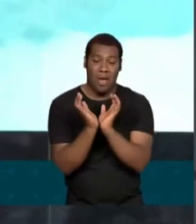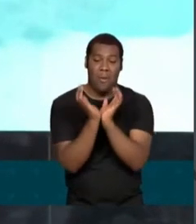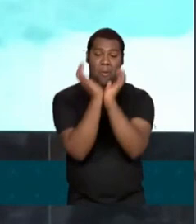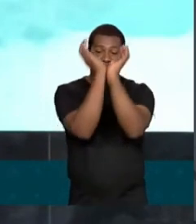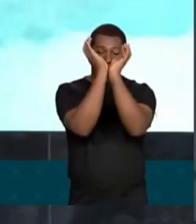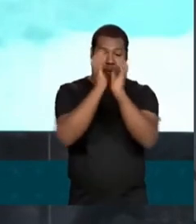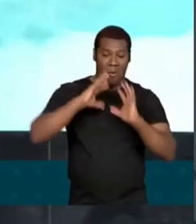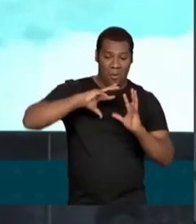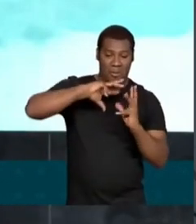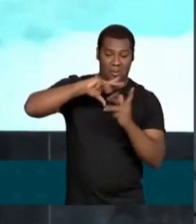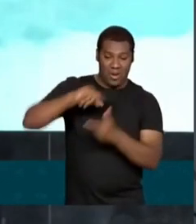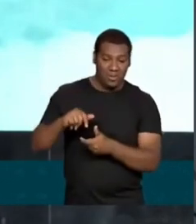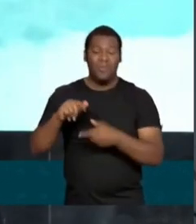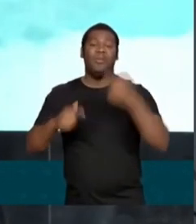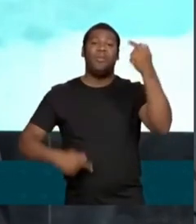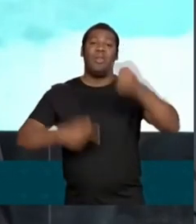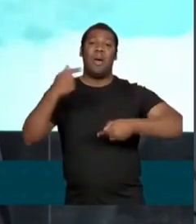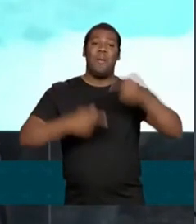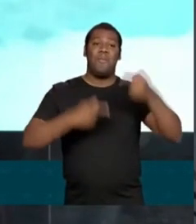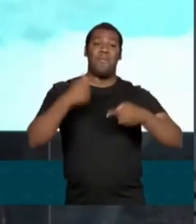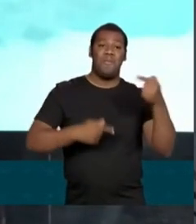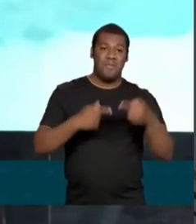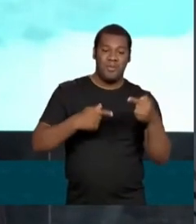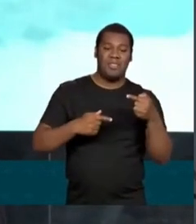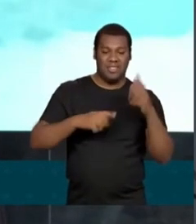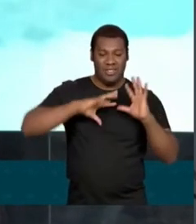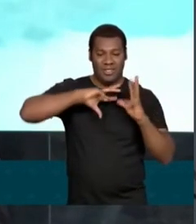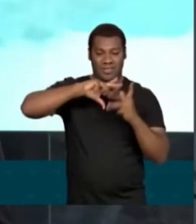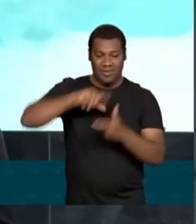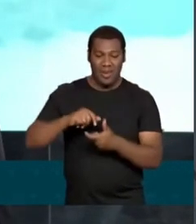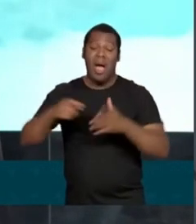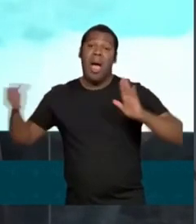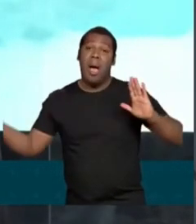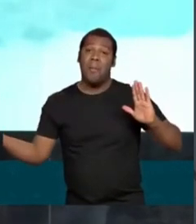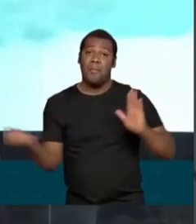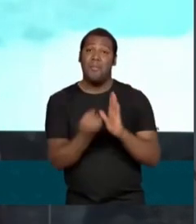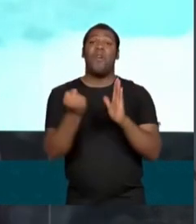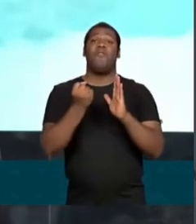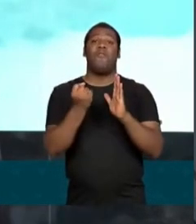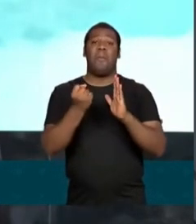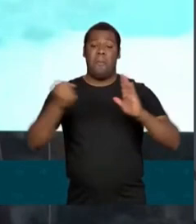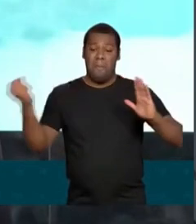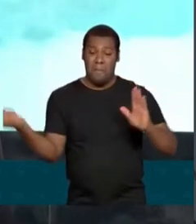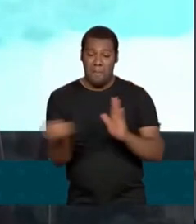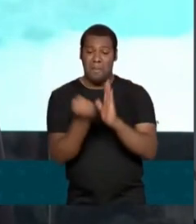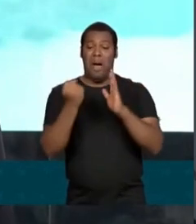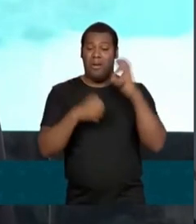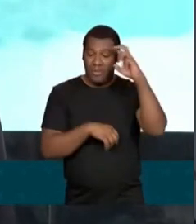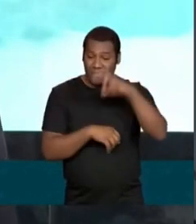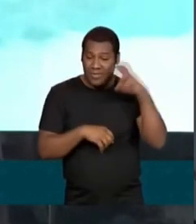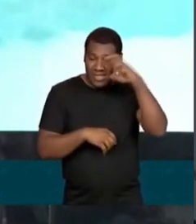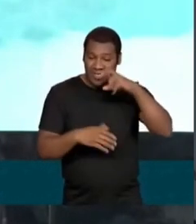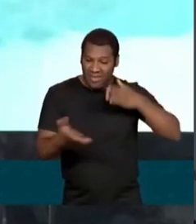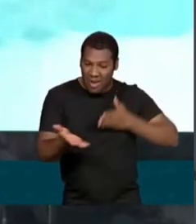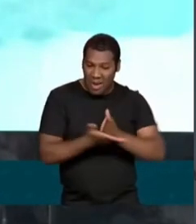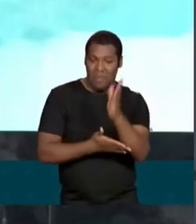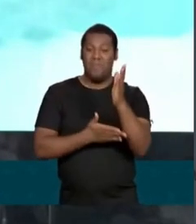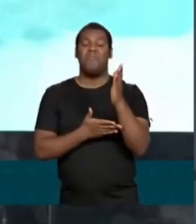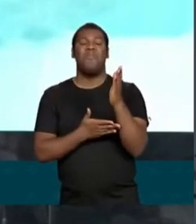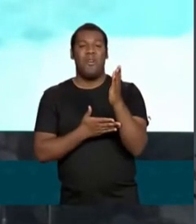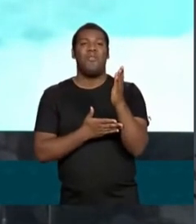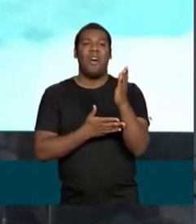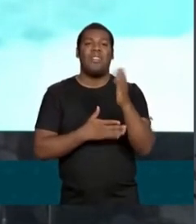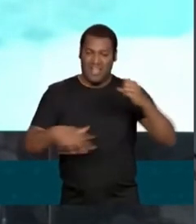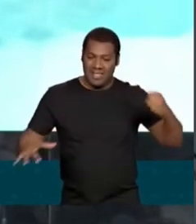externa muito intensa aprovar os Marcos fiscal reforça esse ambiente seguro de investimento no país Além